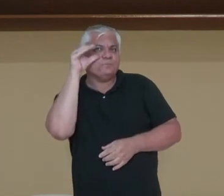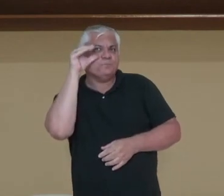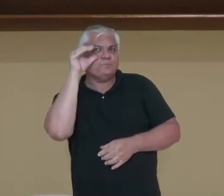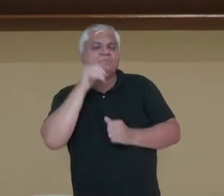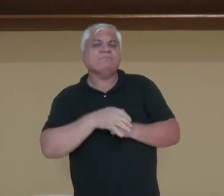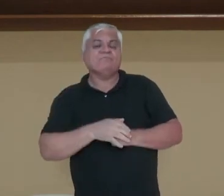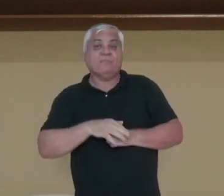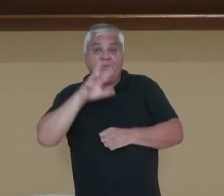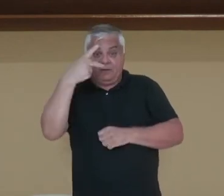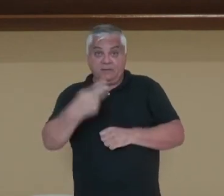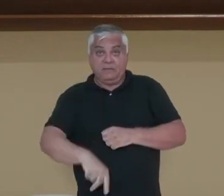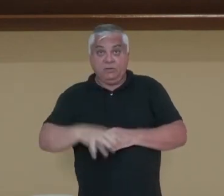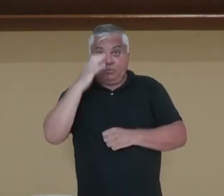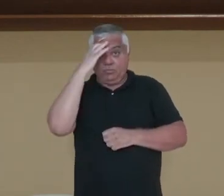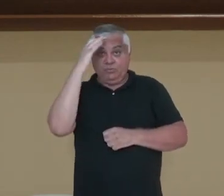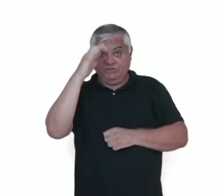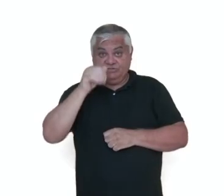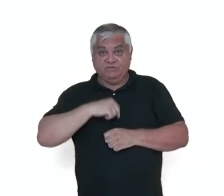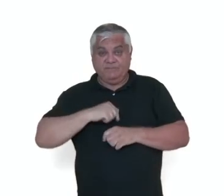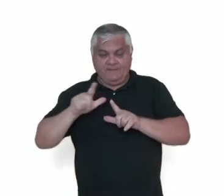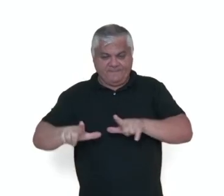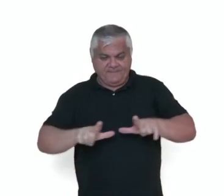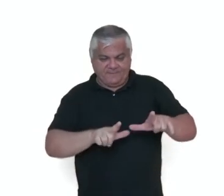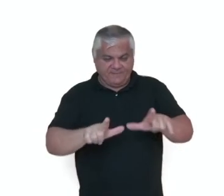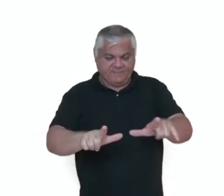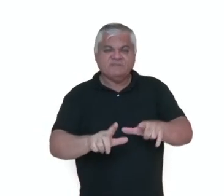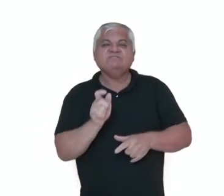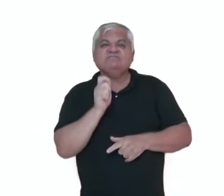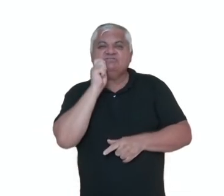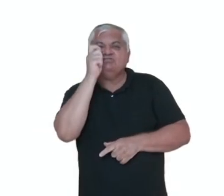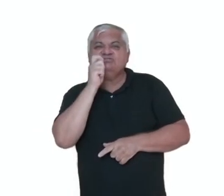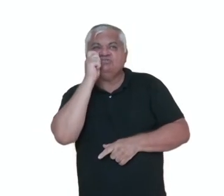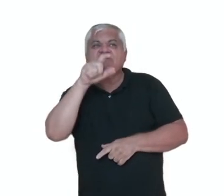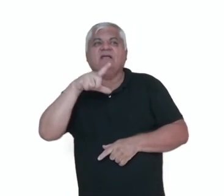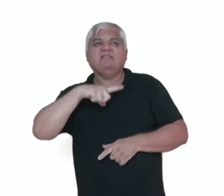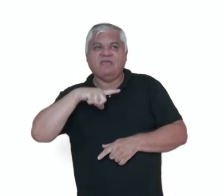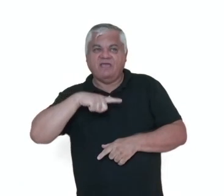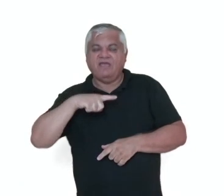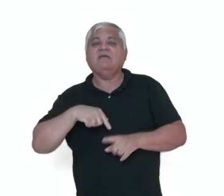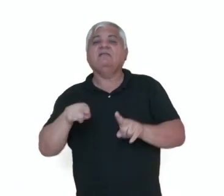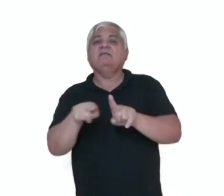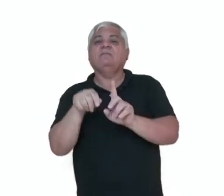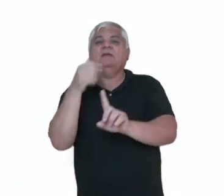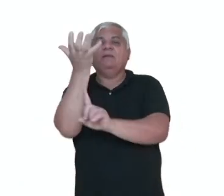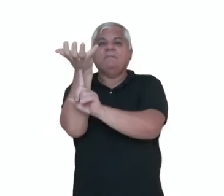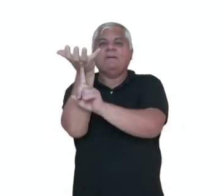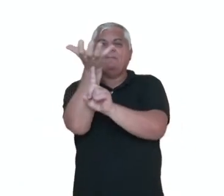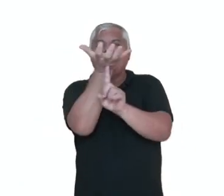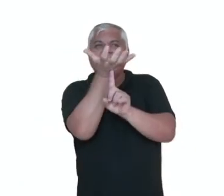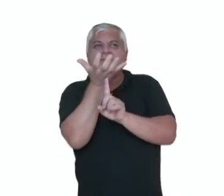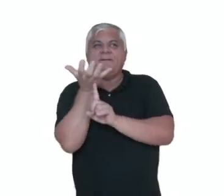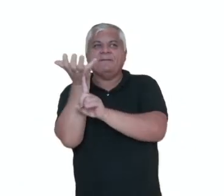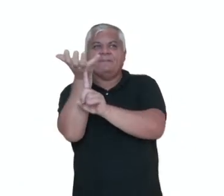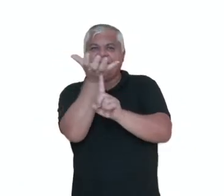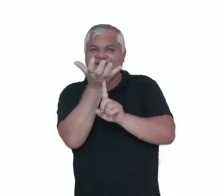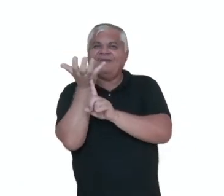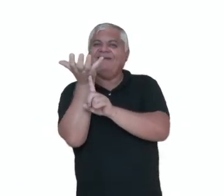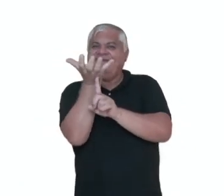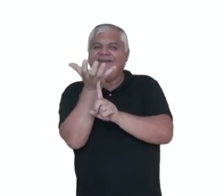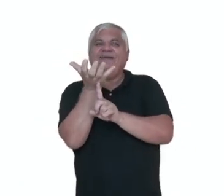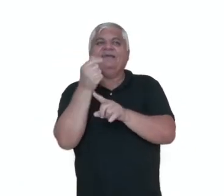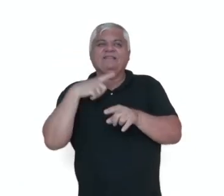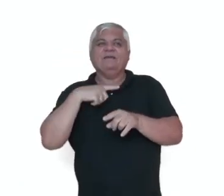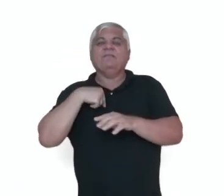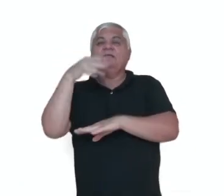as calçadas aqui de Curitiba, né, tem figuras que representam as araucárias, né, então ali no petit pavé, ali no centro, né, tem o formato do pinhão, e na